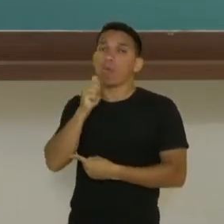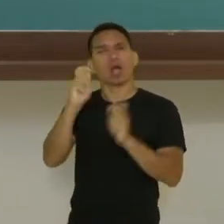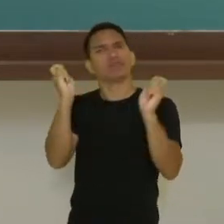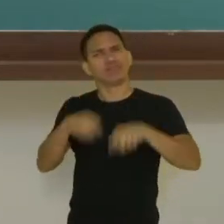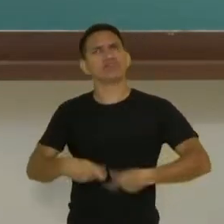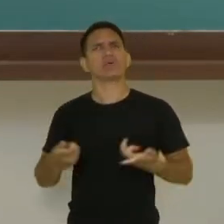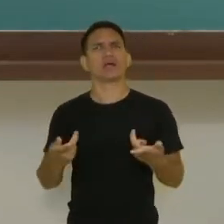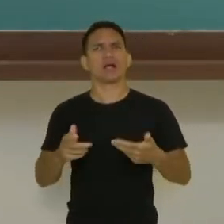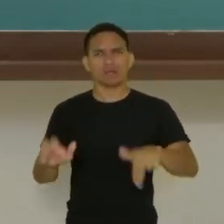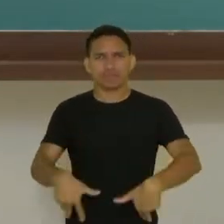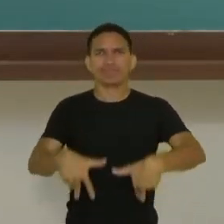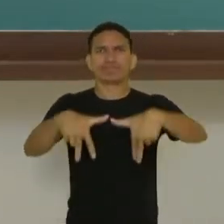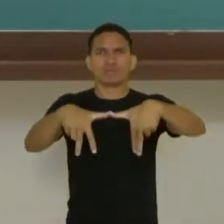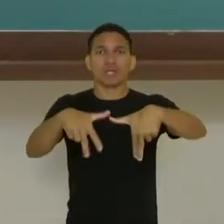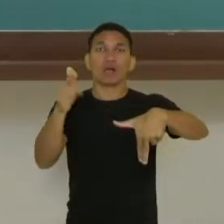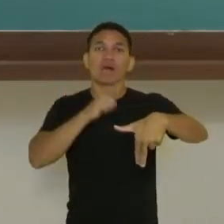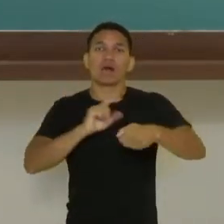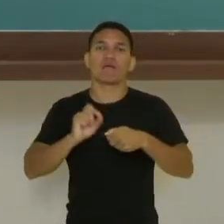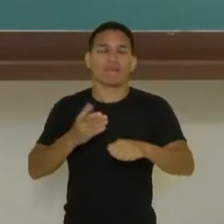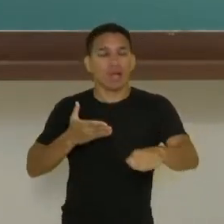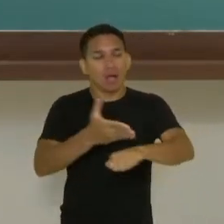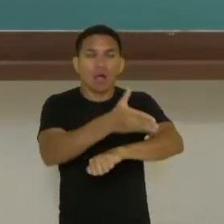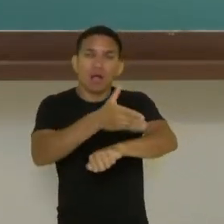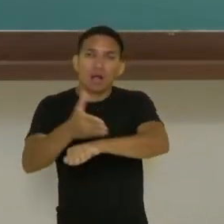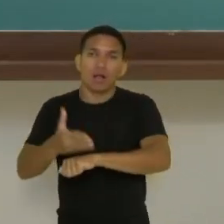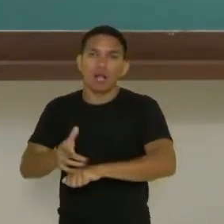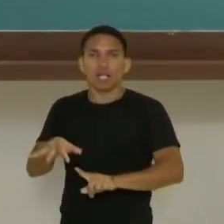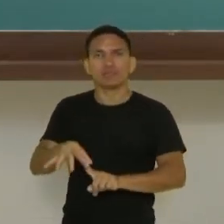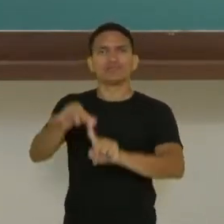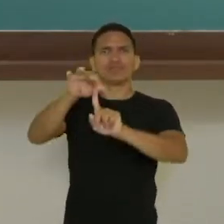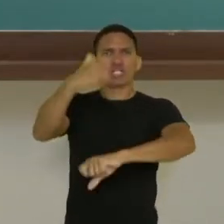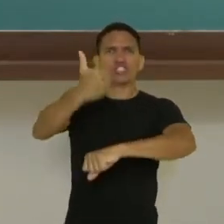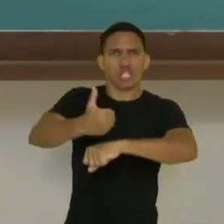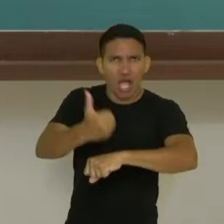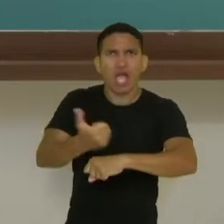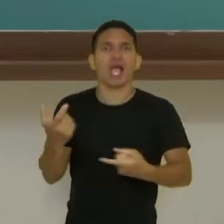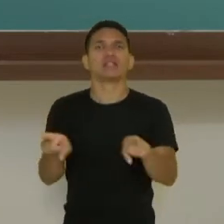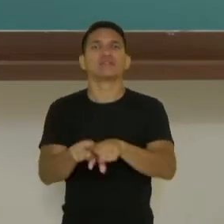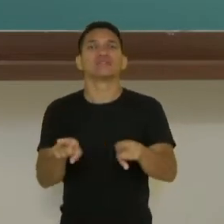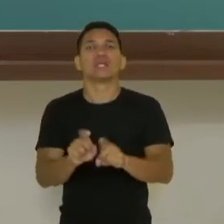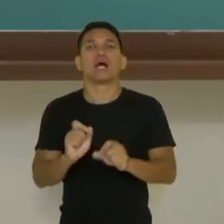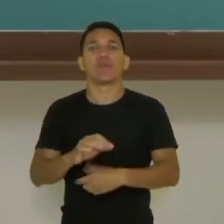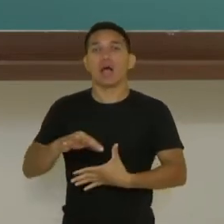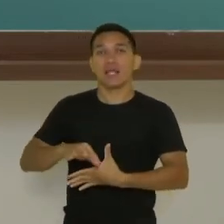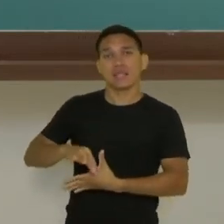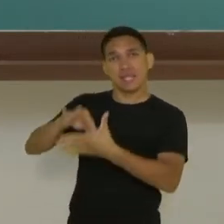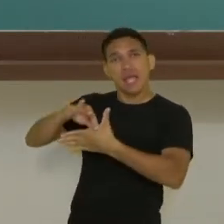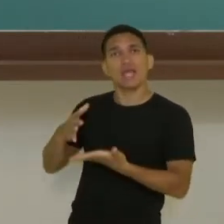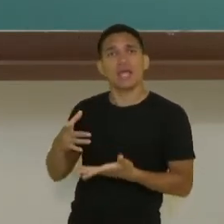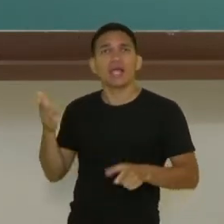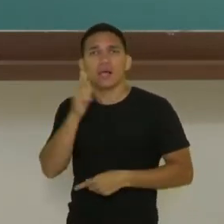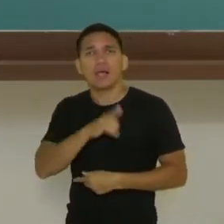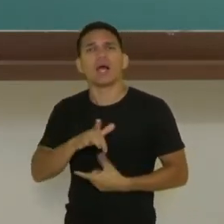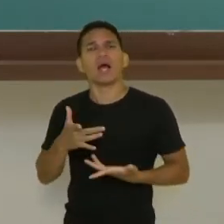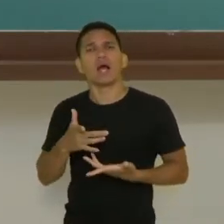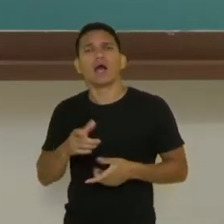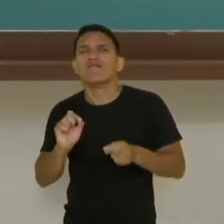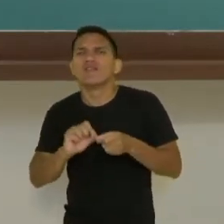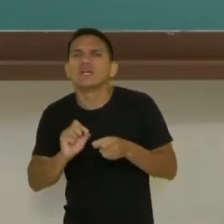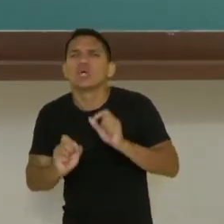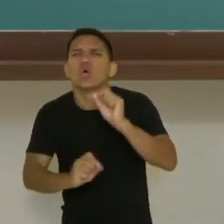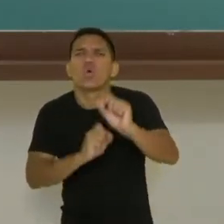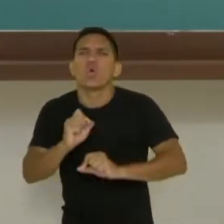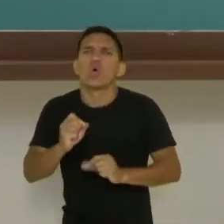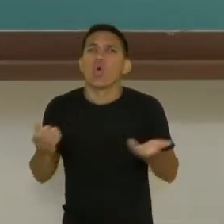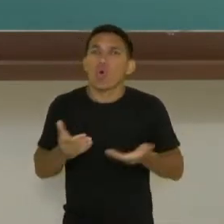competência para ocupar posições de destaque, de chefia, posições de liderança, e hoje cada vez